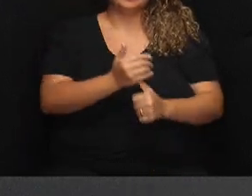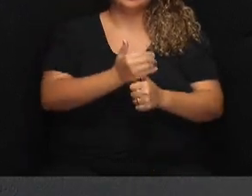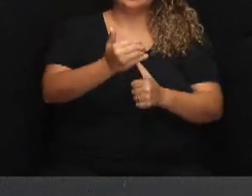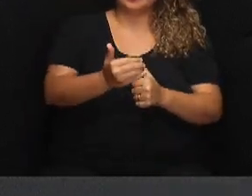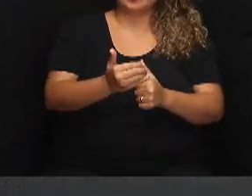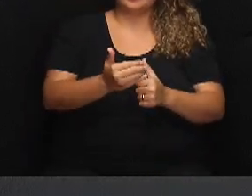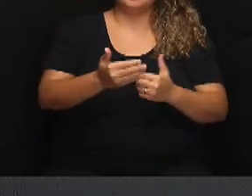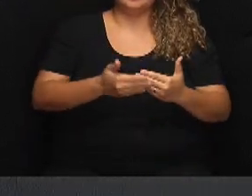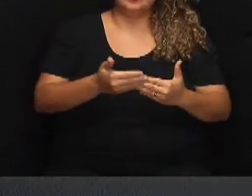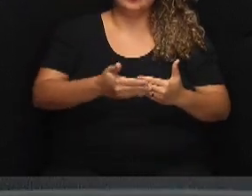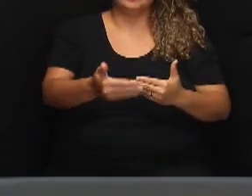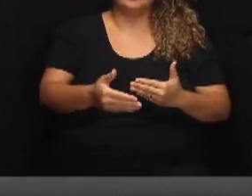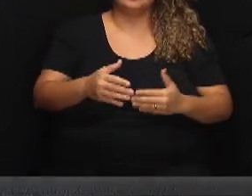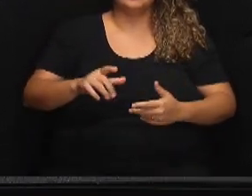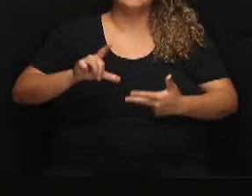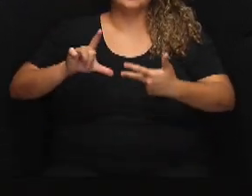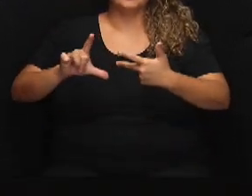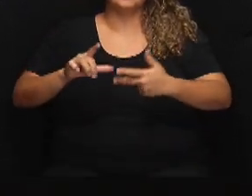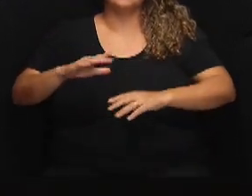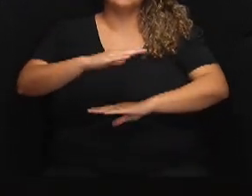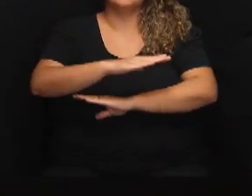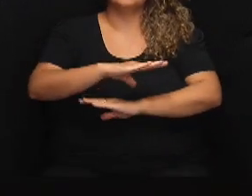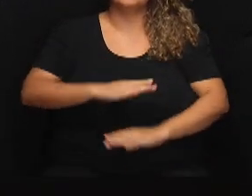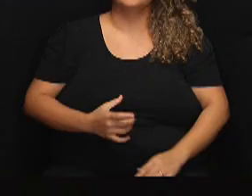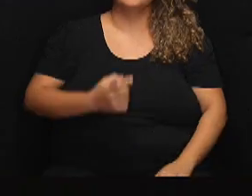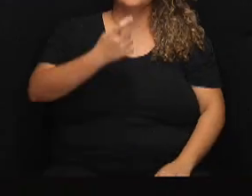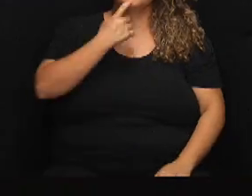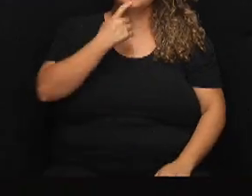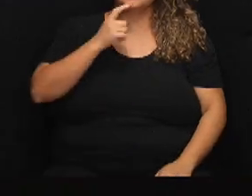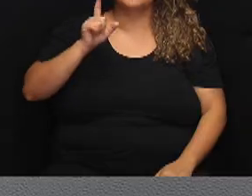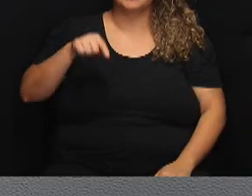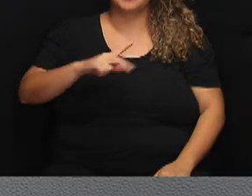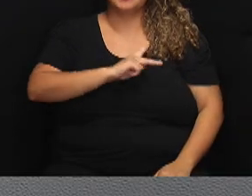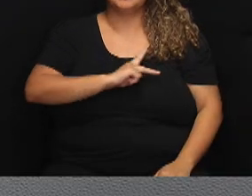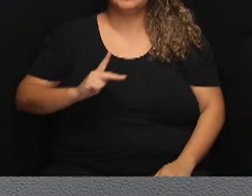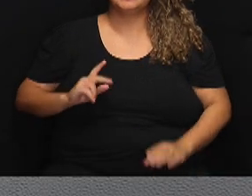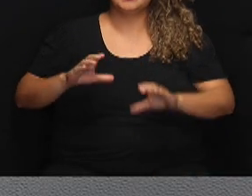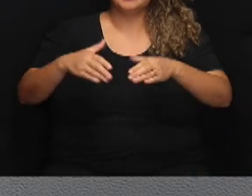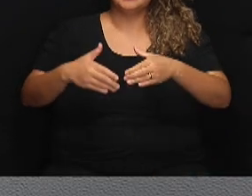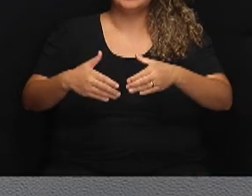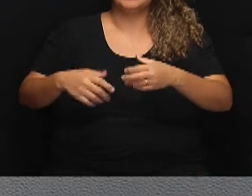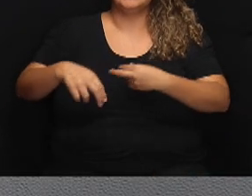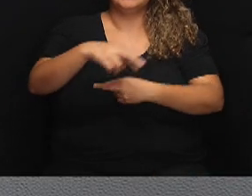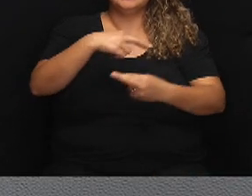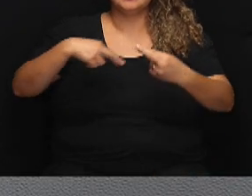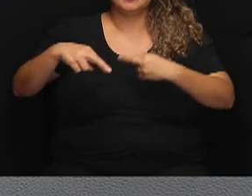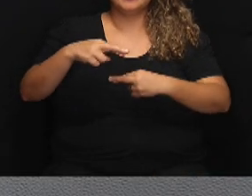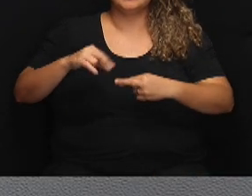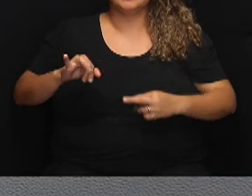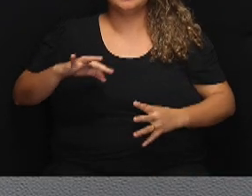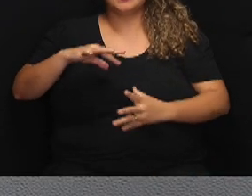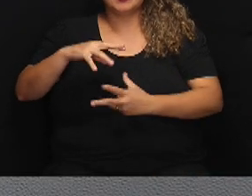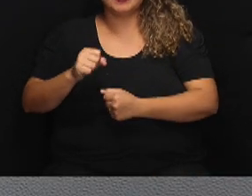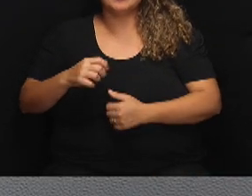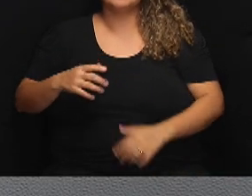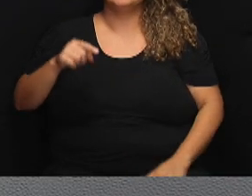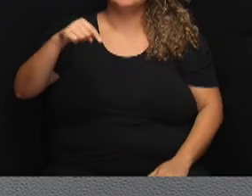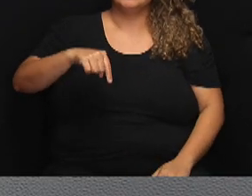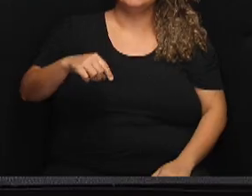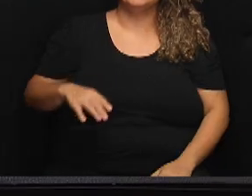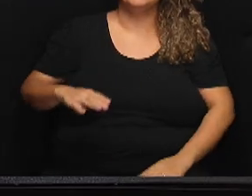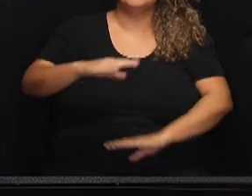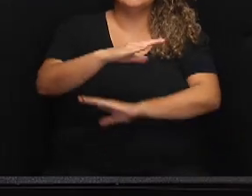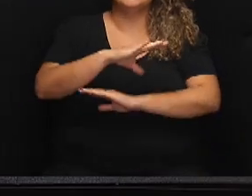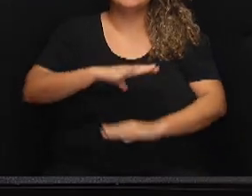mandato consecutivo aqui no Legislativo Campineiro, é atual presidente da Comissão das Relações Internacionais aqui da Câmara Municipal